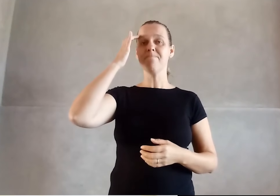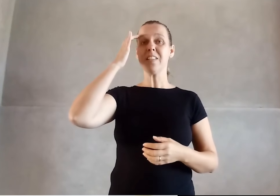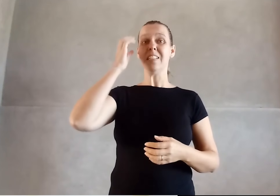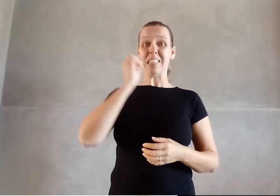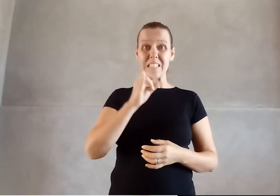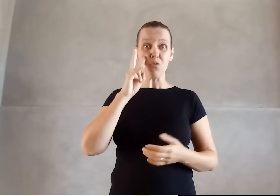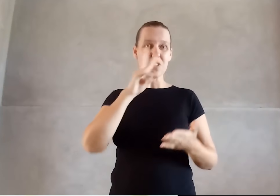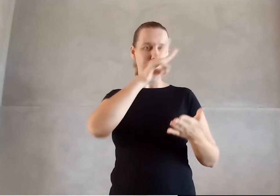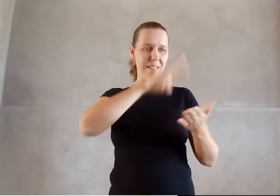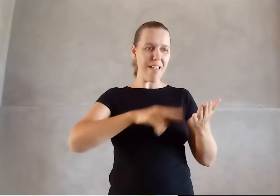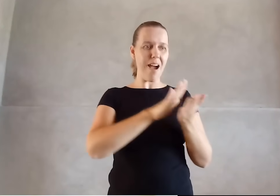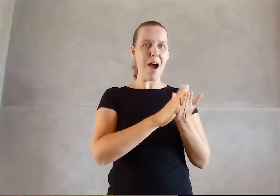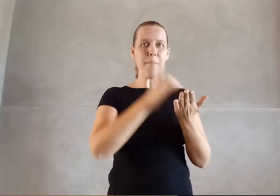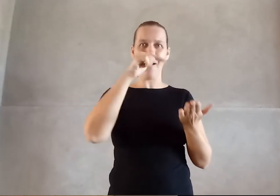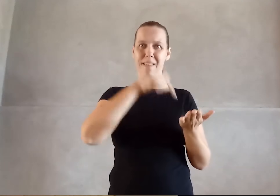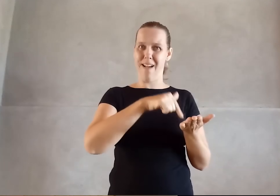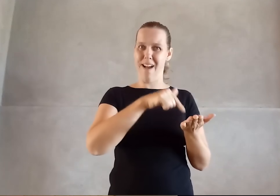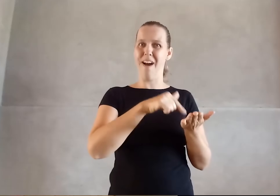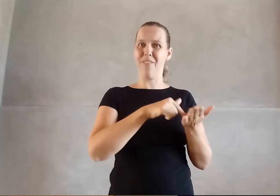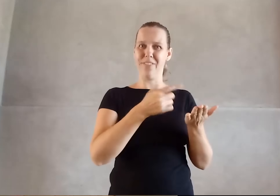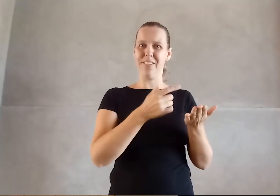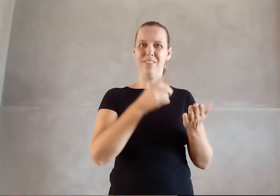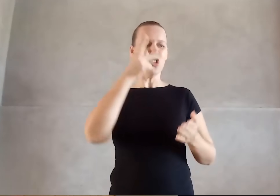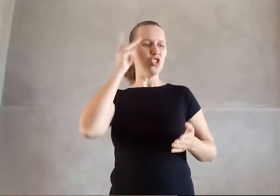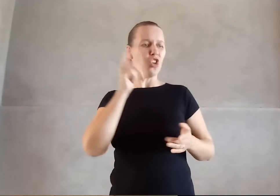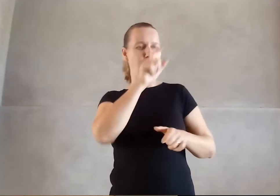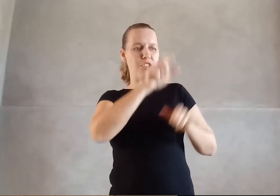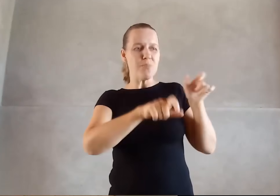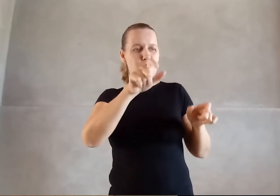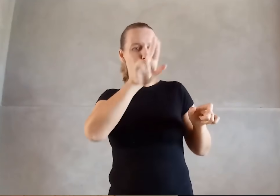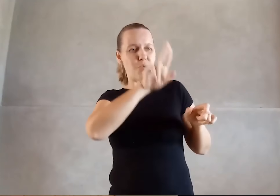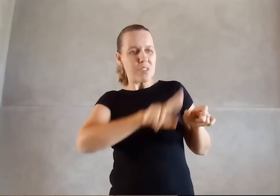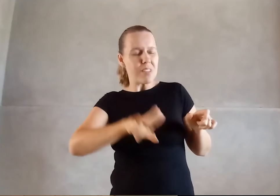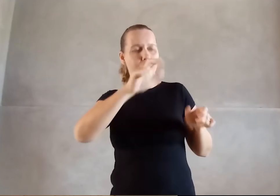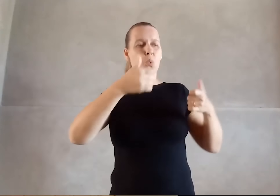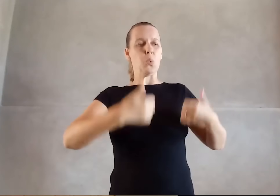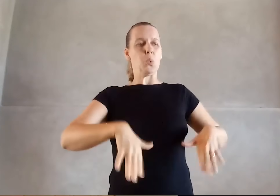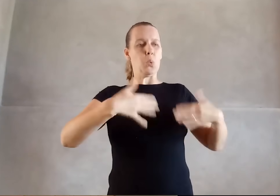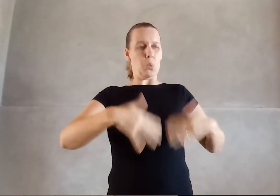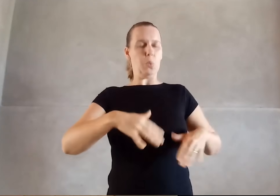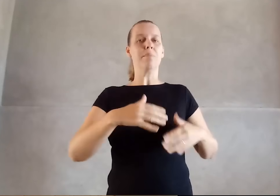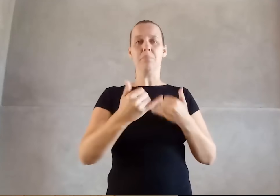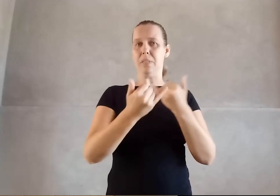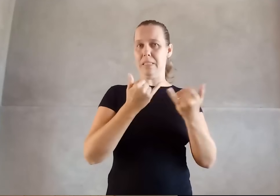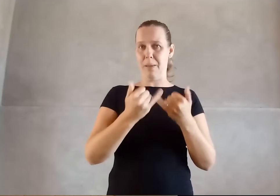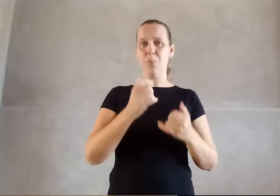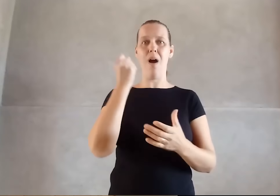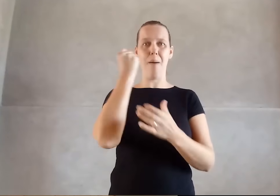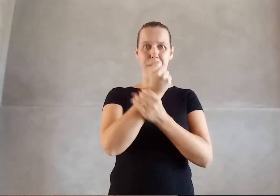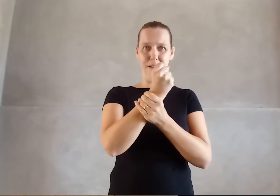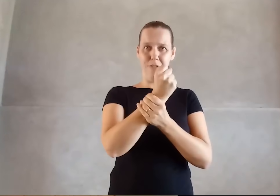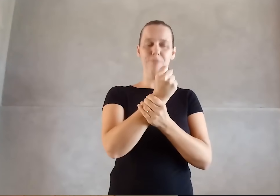atitudes infantis e imaturas. Eu creio profundamente nisso. Se você olha para a própria palavra de Deus, para a Bíblia, para